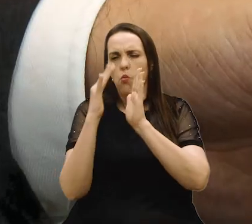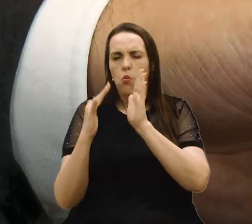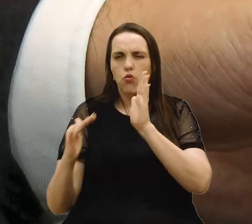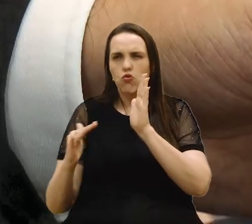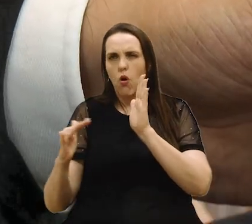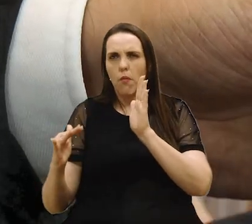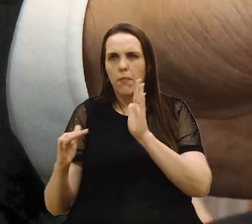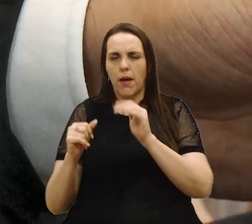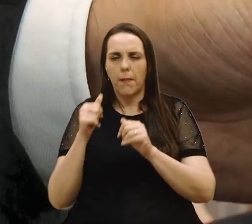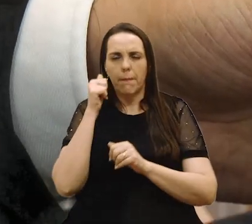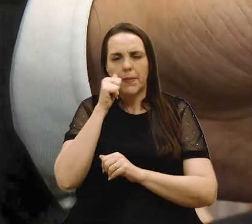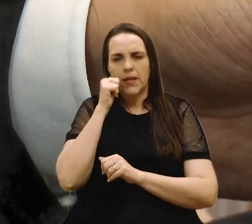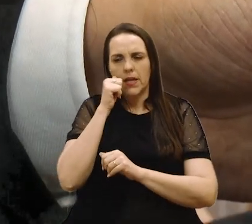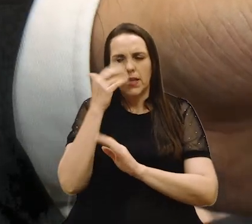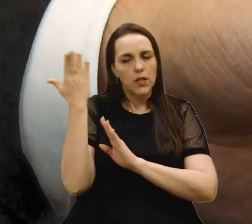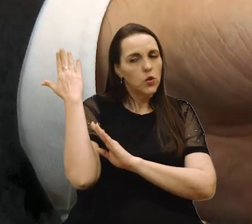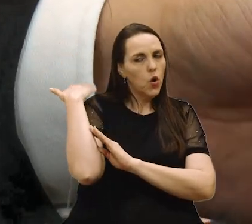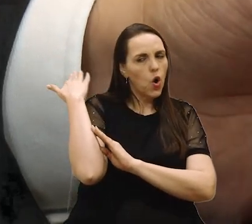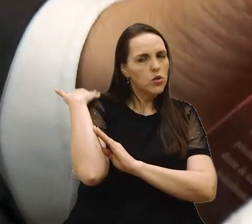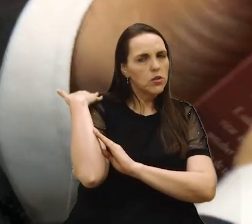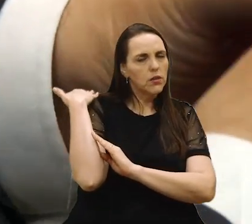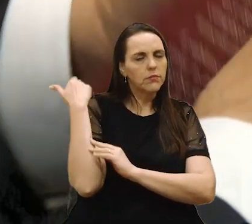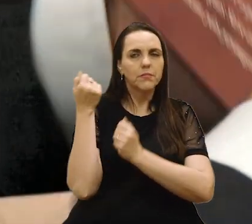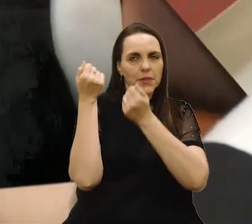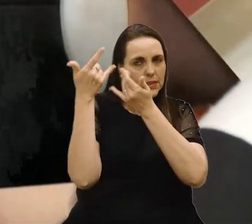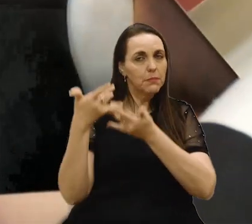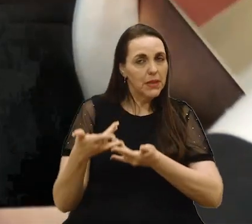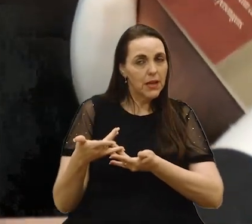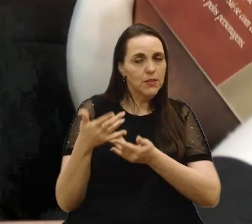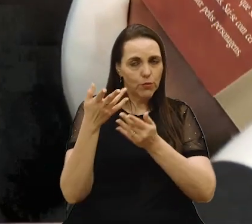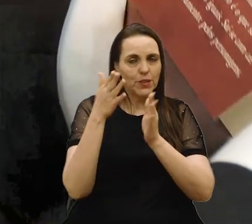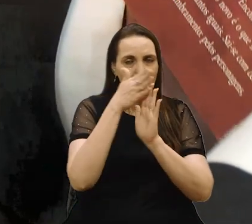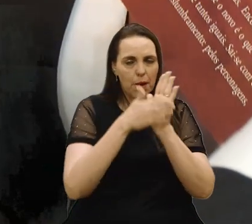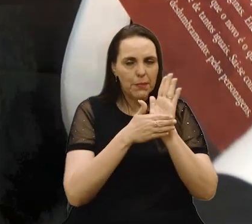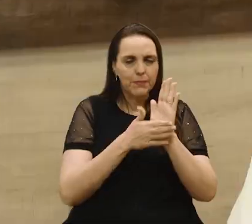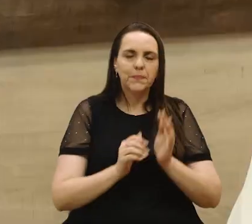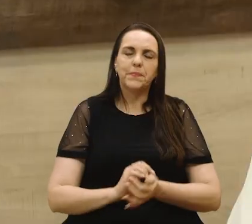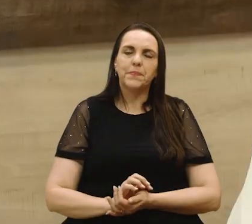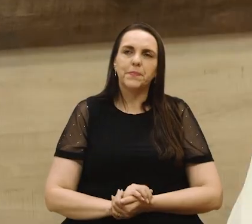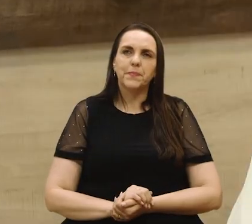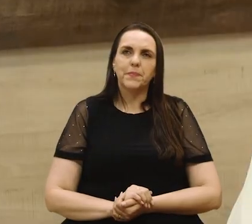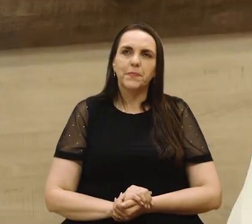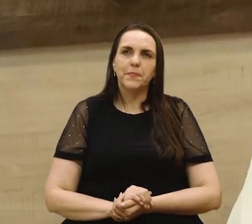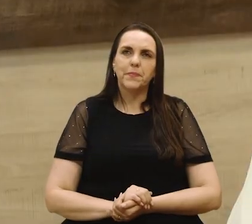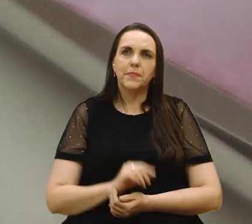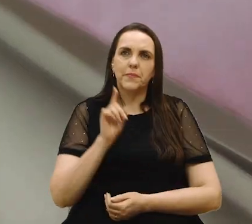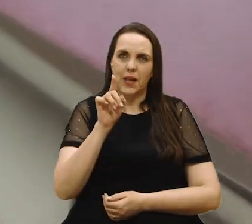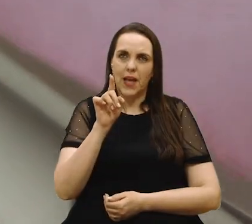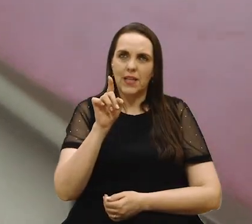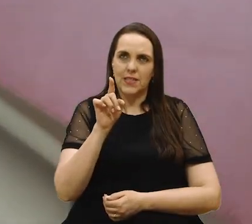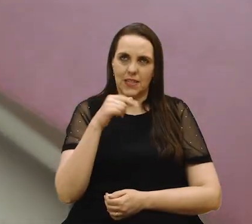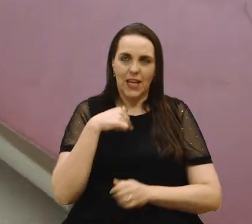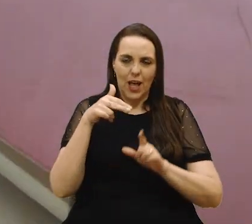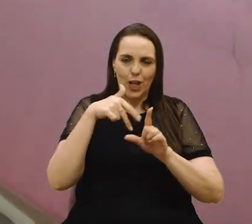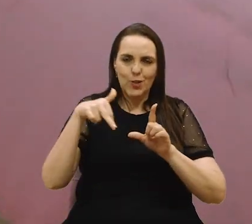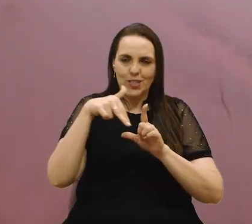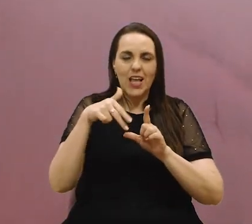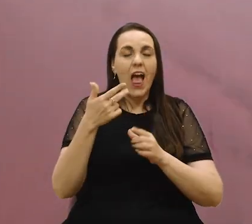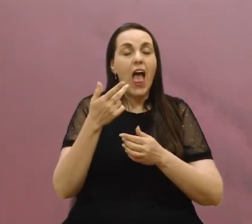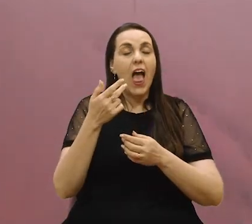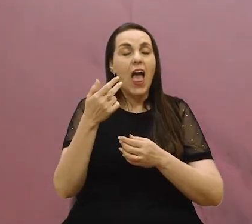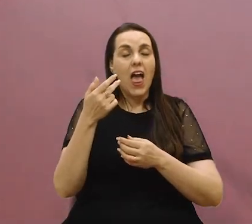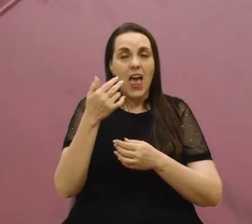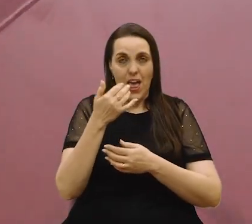uma moça de costas. Gostaria de uma explicação sobre a capa. Essa ilustração é